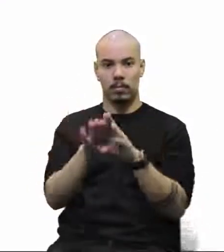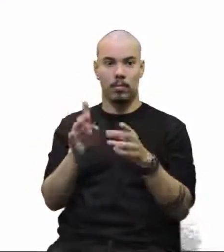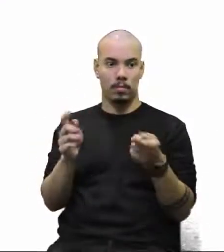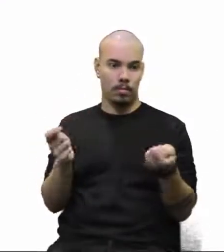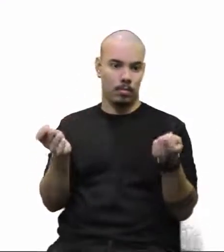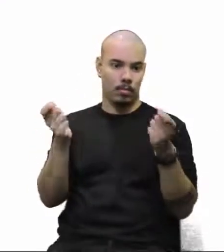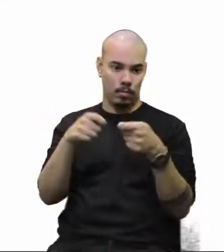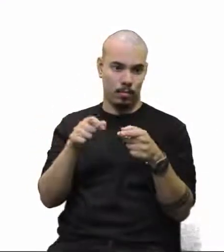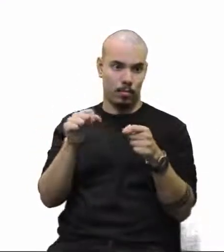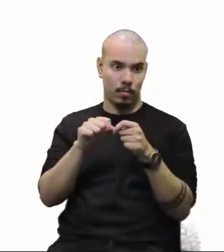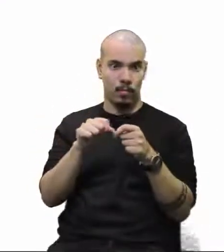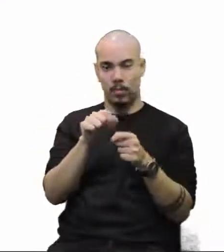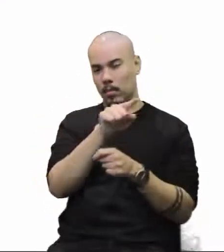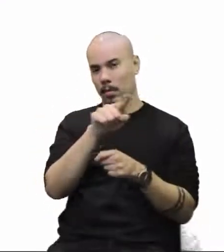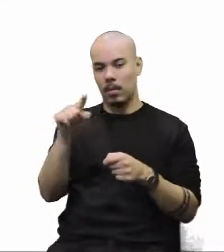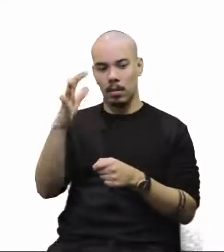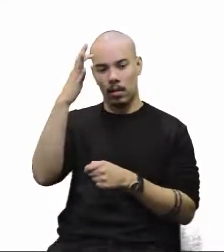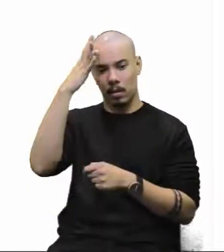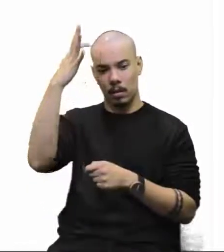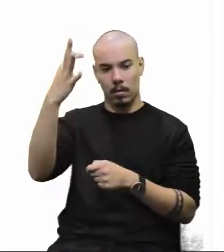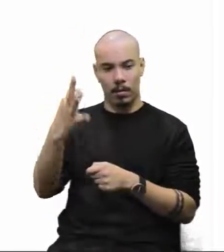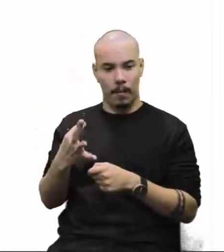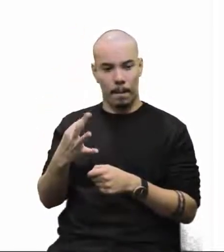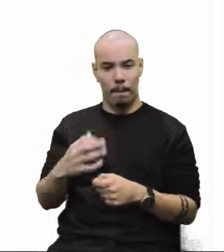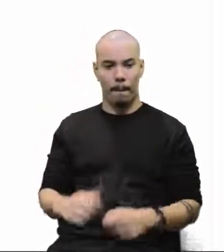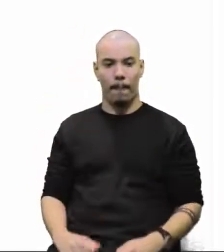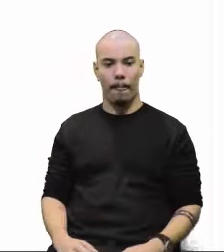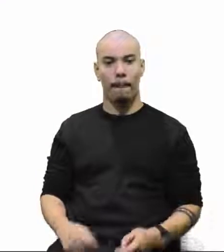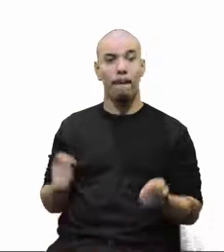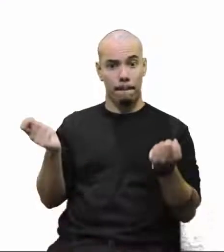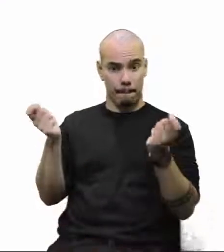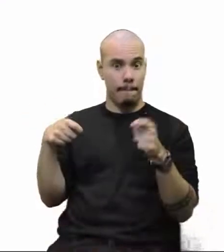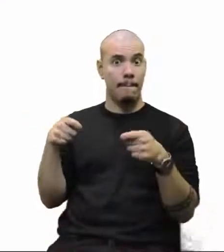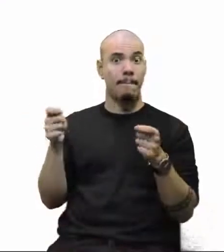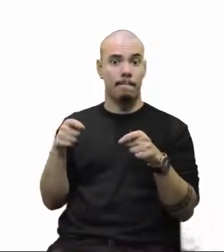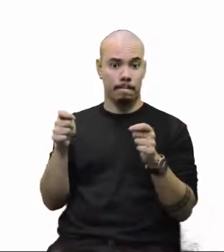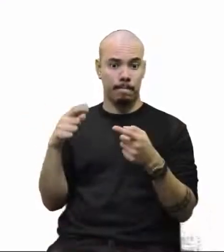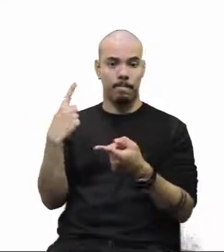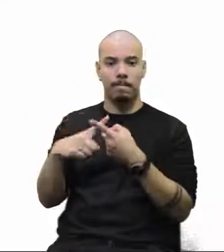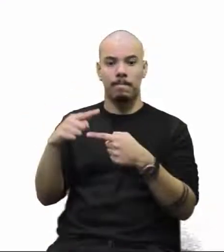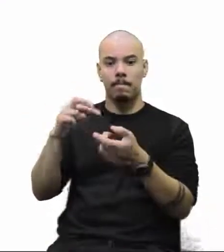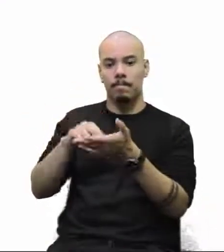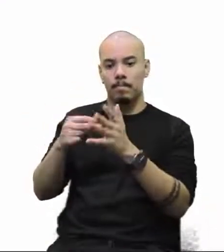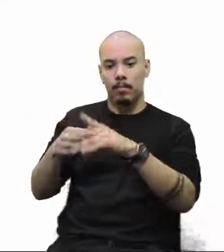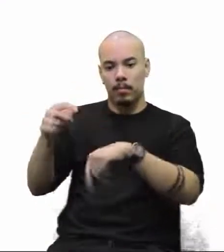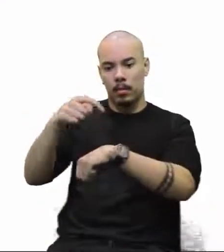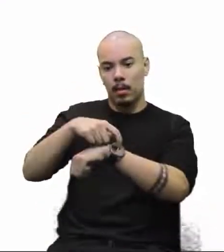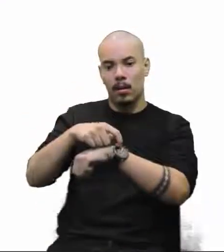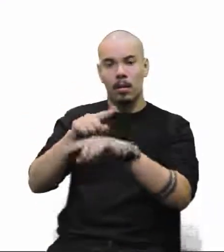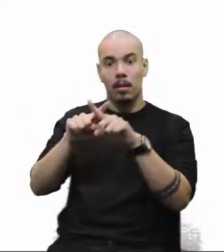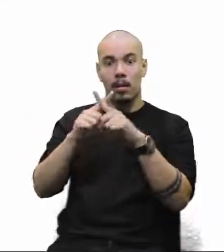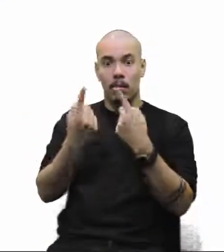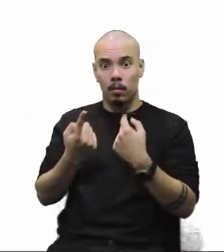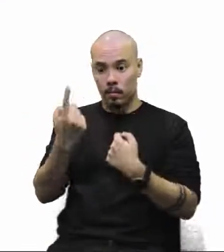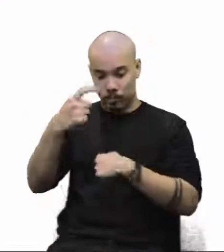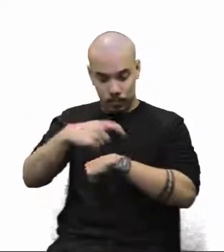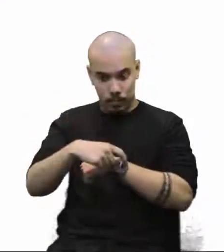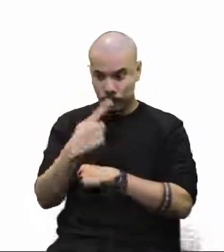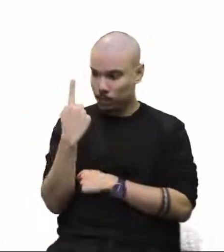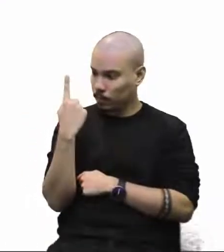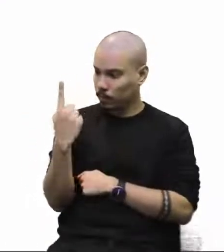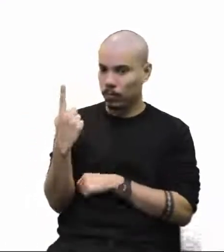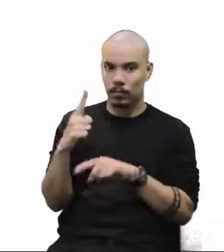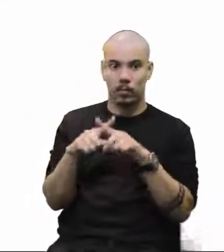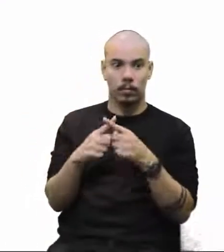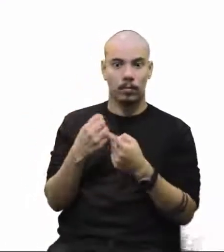ter feito antes para... Colocar isso aqui. Mas isso aí seria o momento de uma força. O que aconteceu? O momento de uma, só